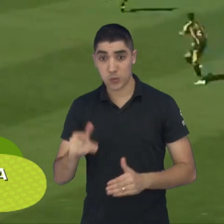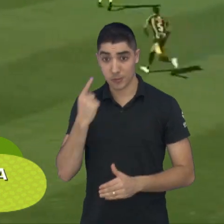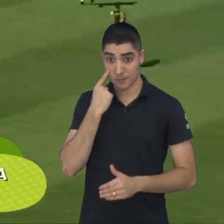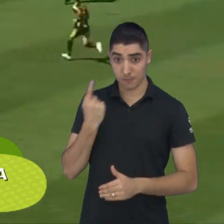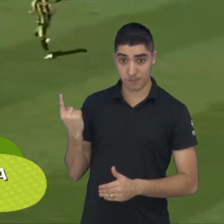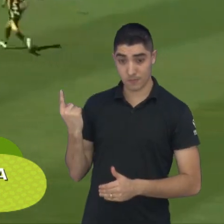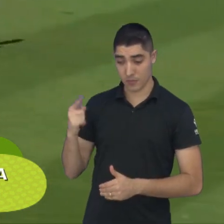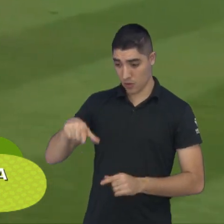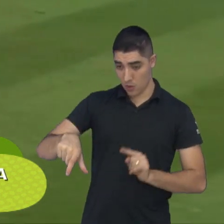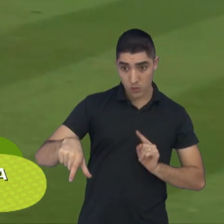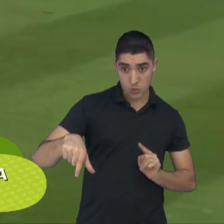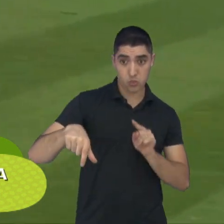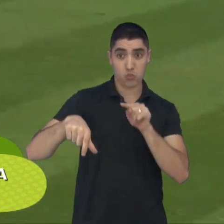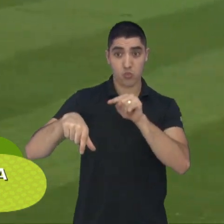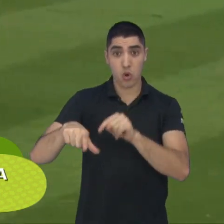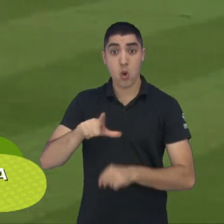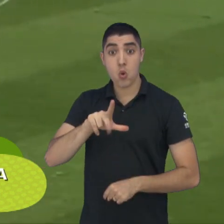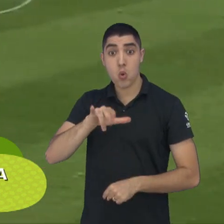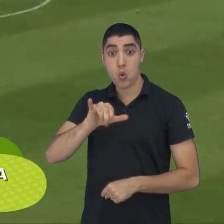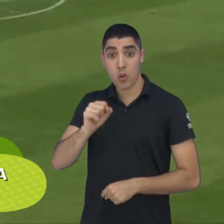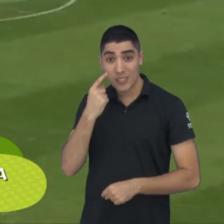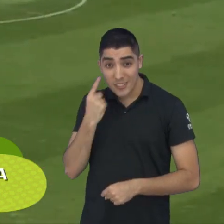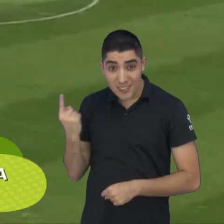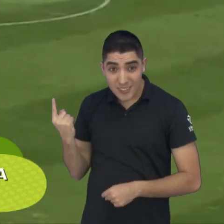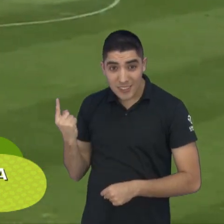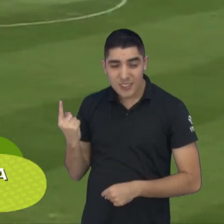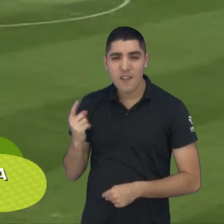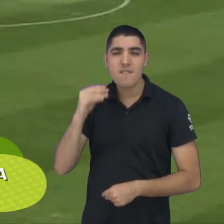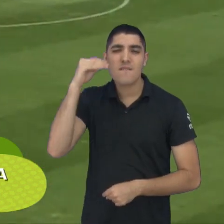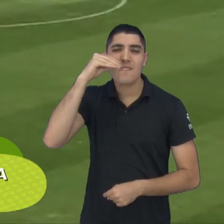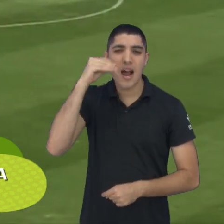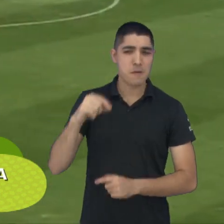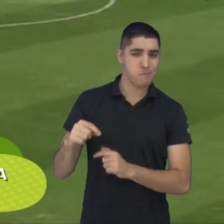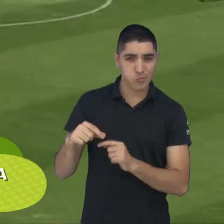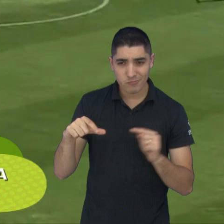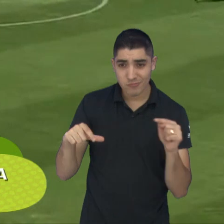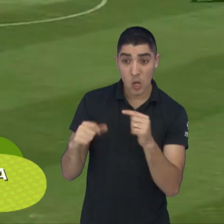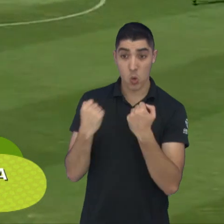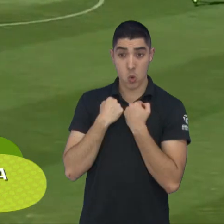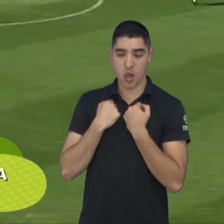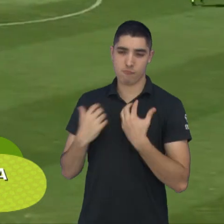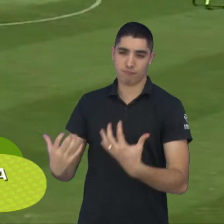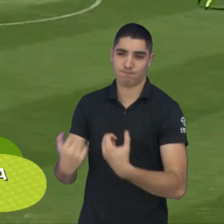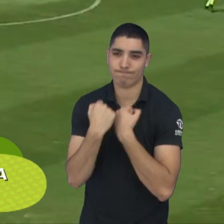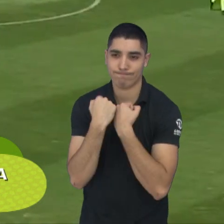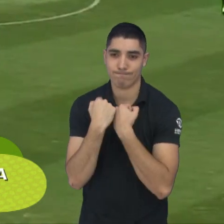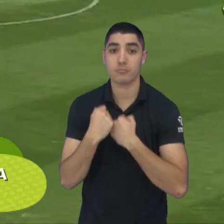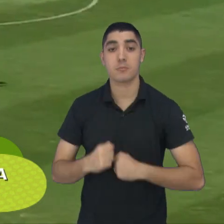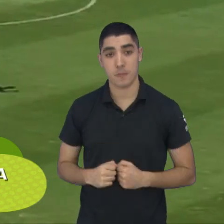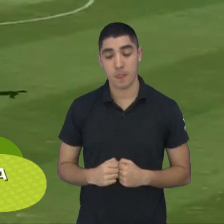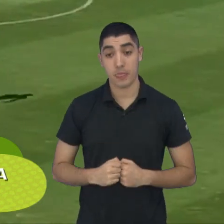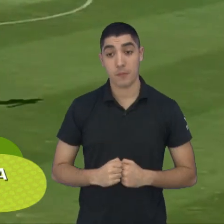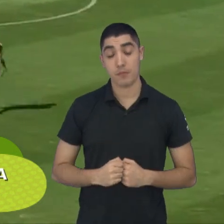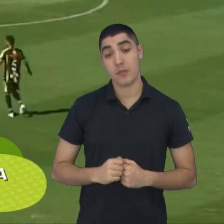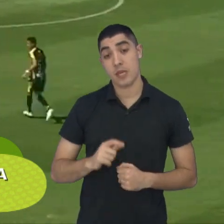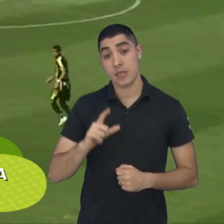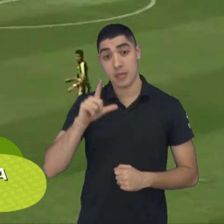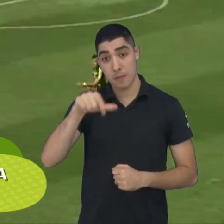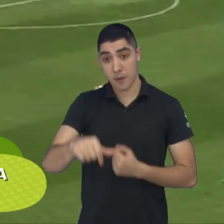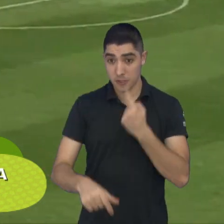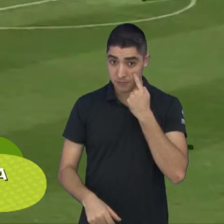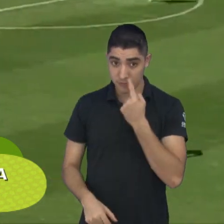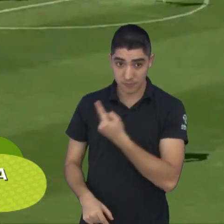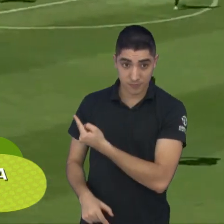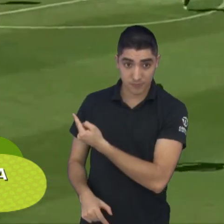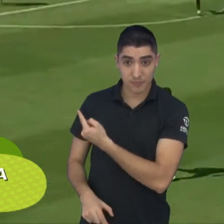e cruzou para Luiz Felipe tocar de cabeça, fraco no meio do gol, Rodrigo fazer outra boa defesa. Na sequência do lance,